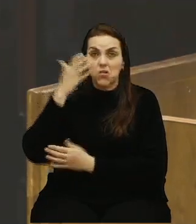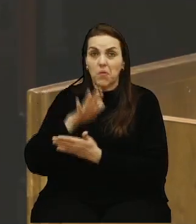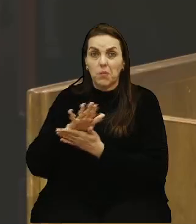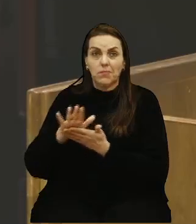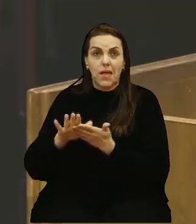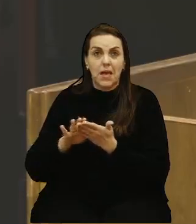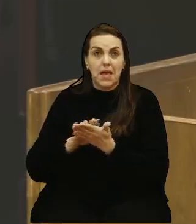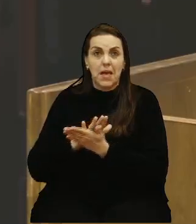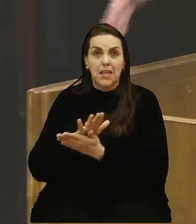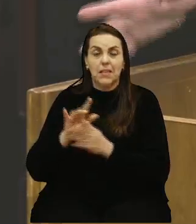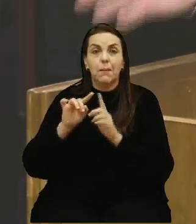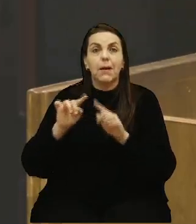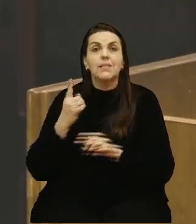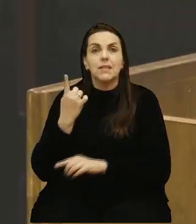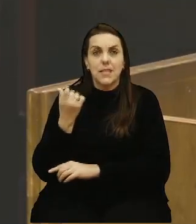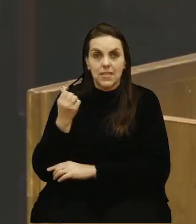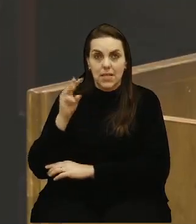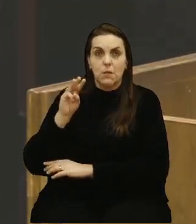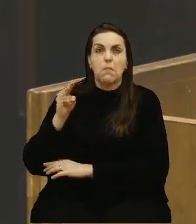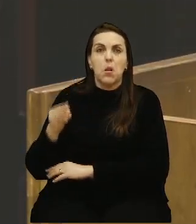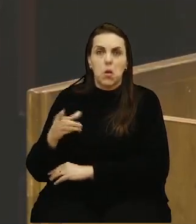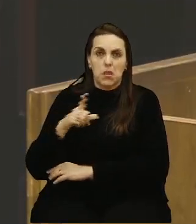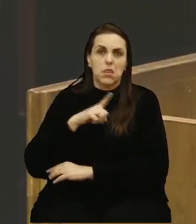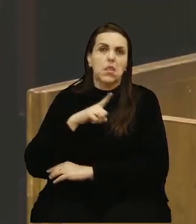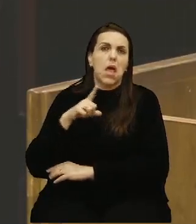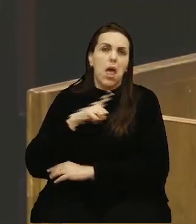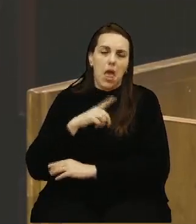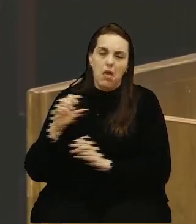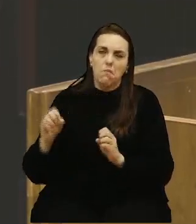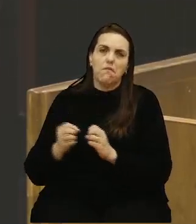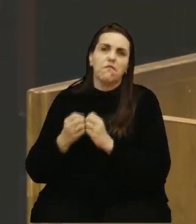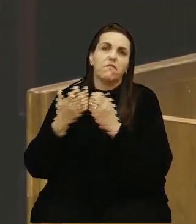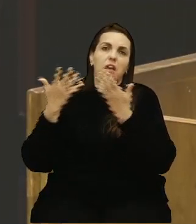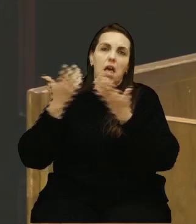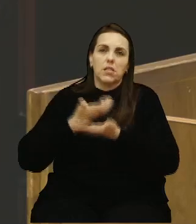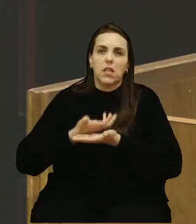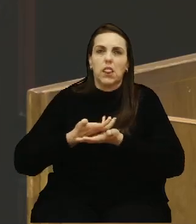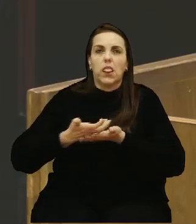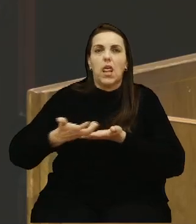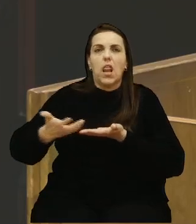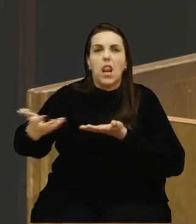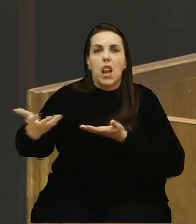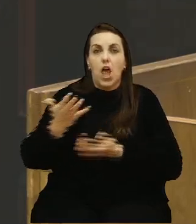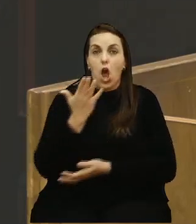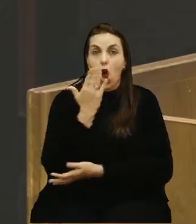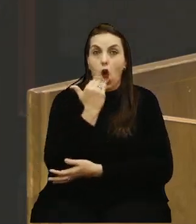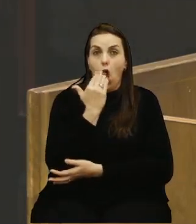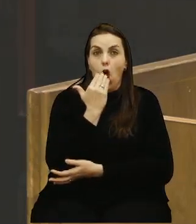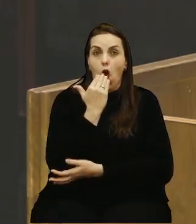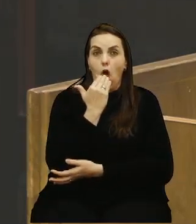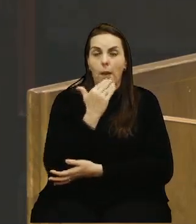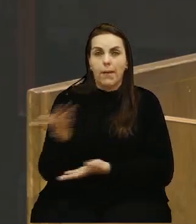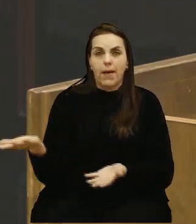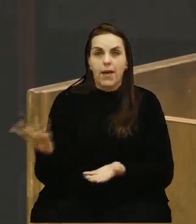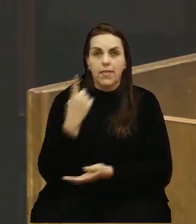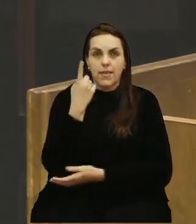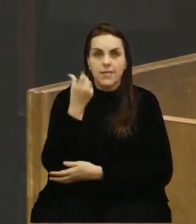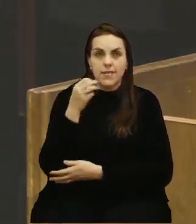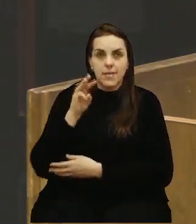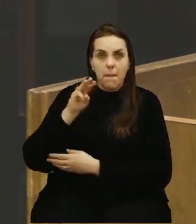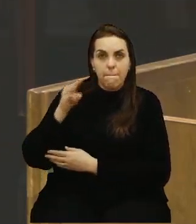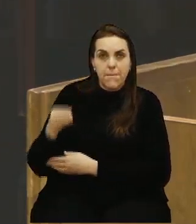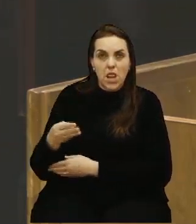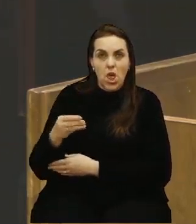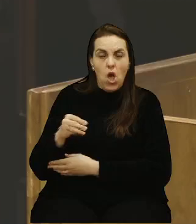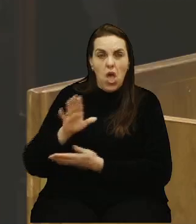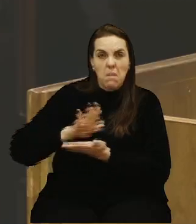Mas 16 milhões tem para fazer a farra e comer os 16 milhões, né? Comer os 16 milhões em